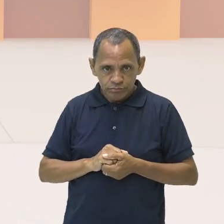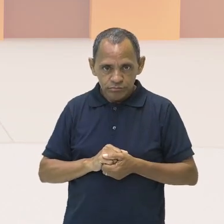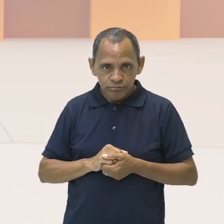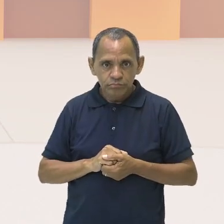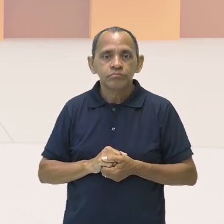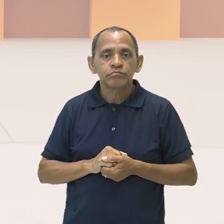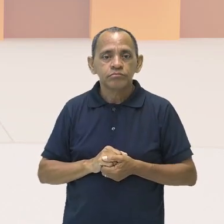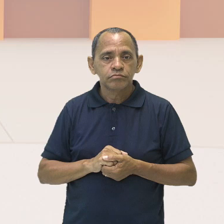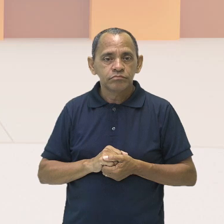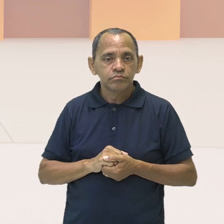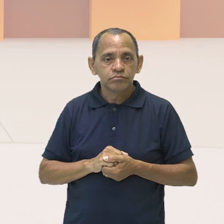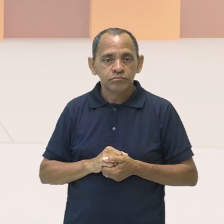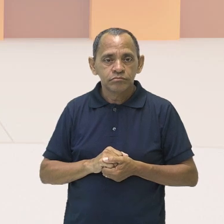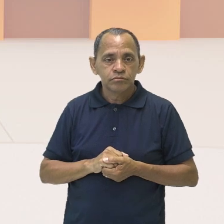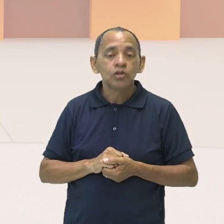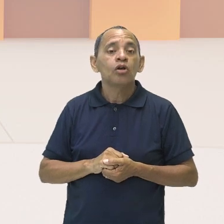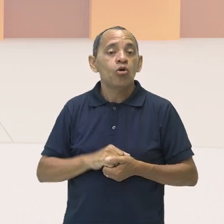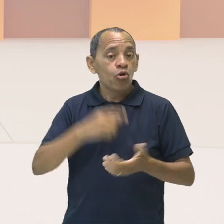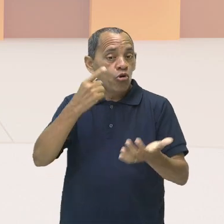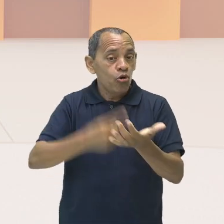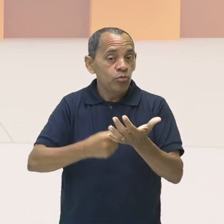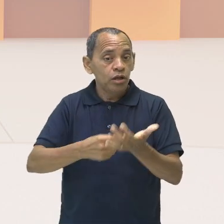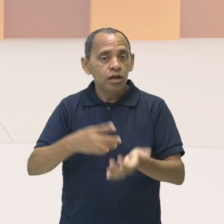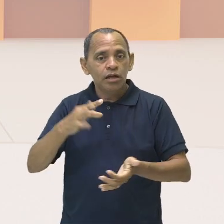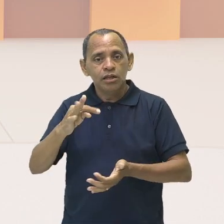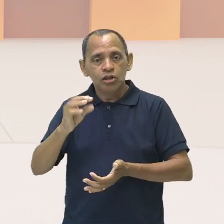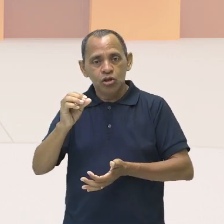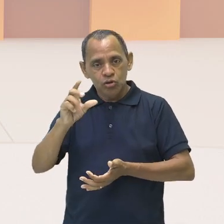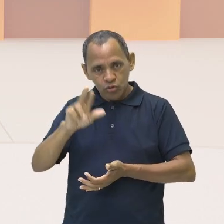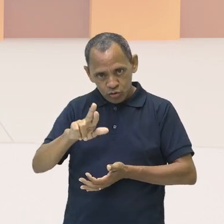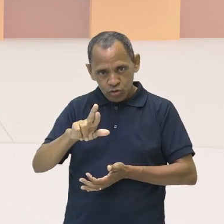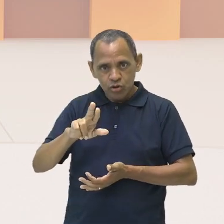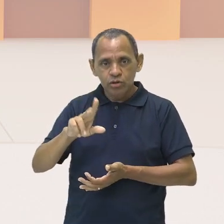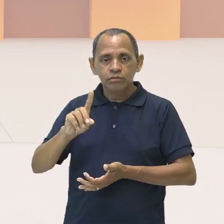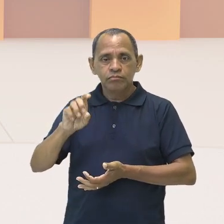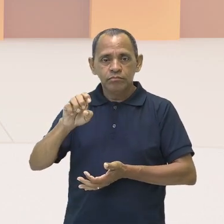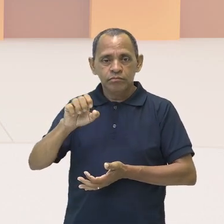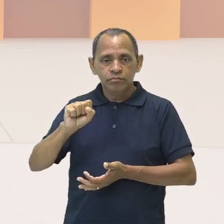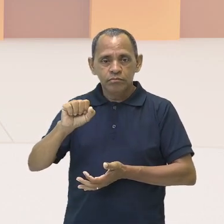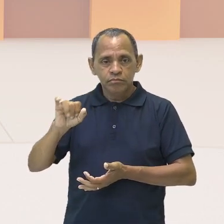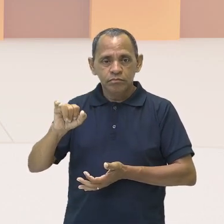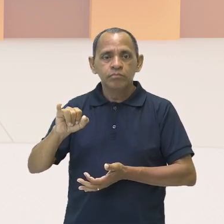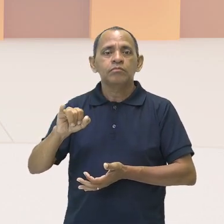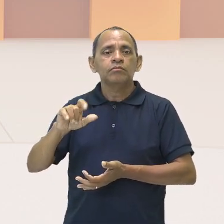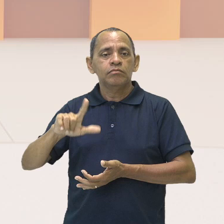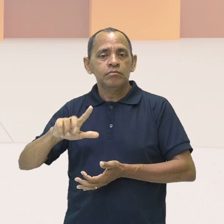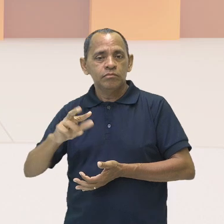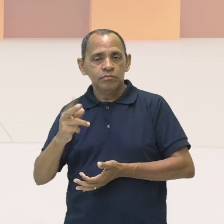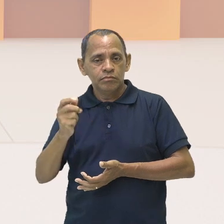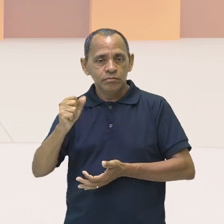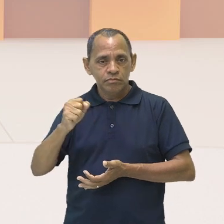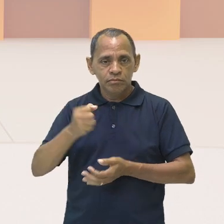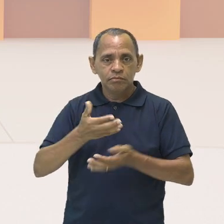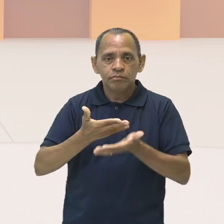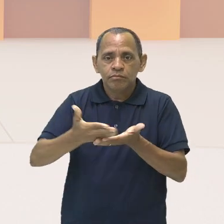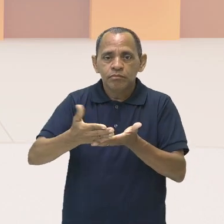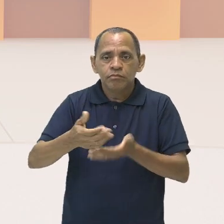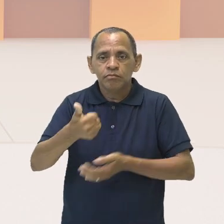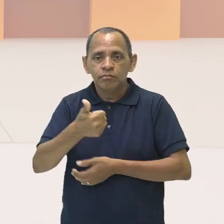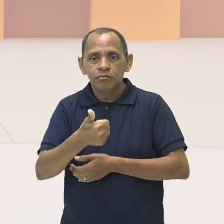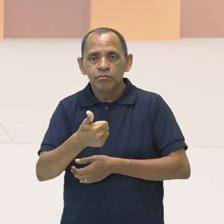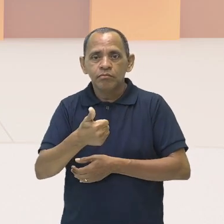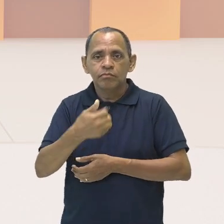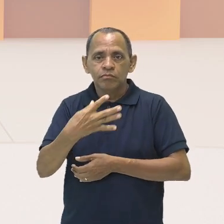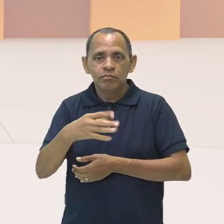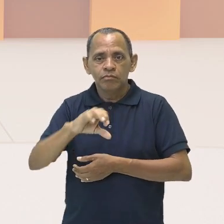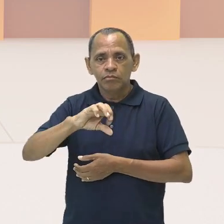Tordesilhas. Vocês devem lembrar, o Tratado de Tordesilhas, que foi instituído a partir de 1494, que